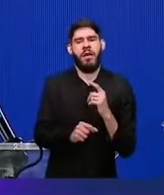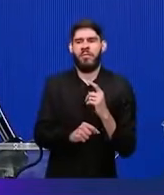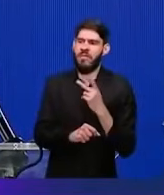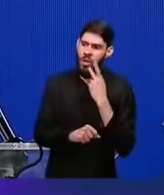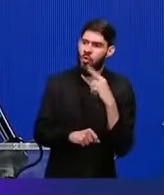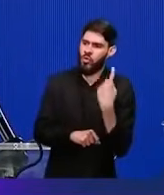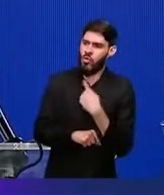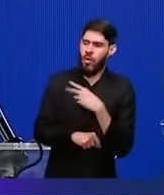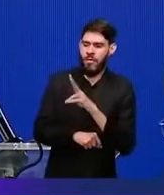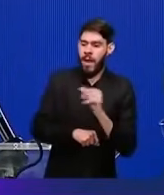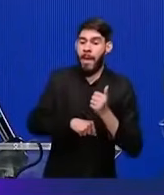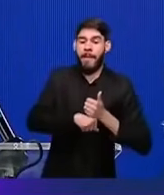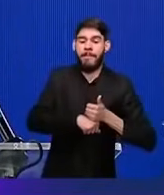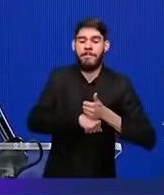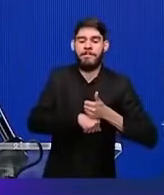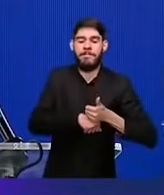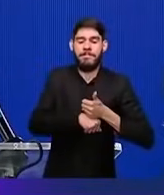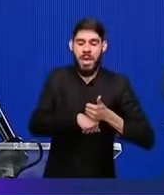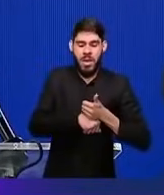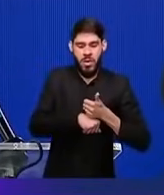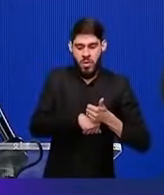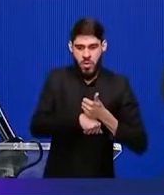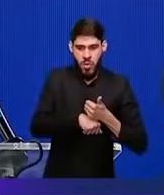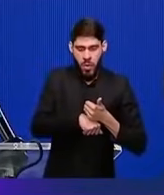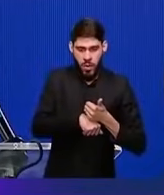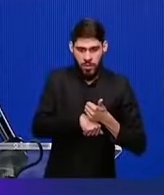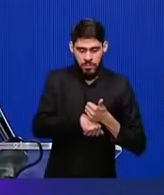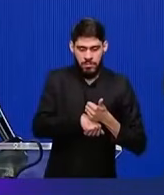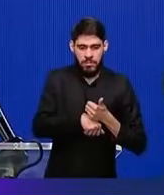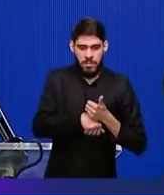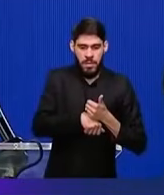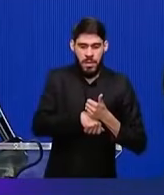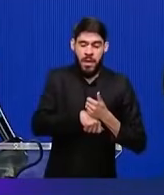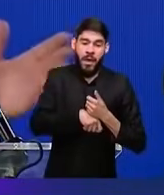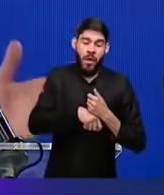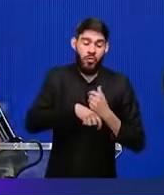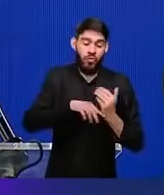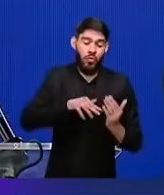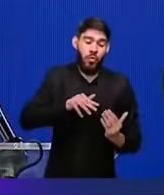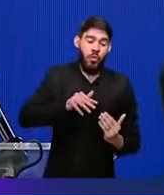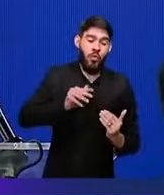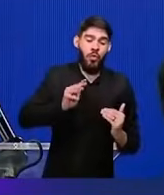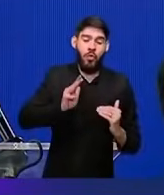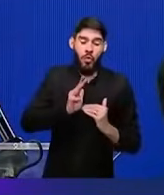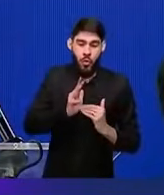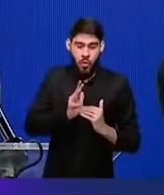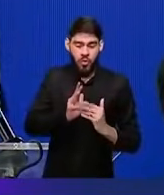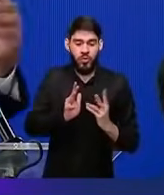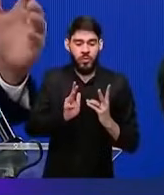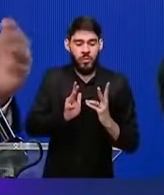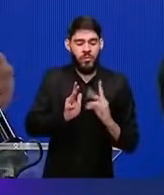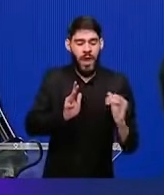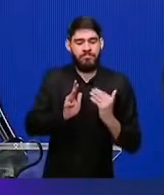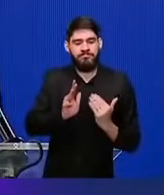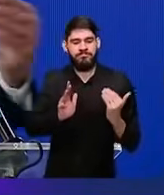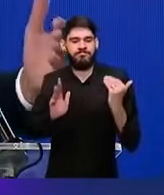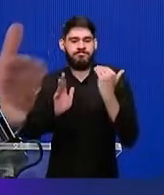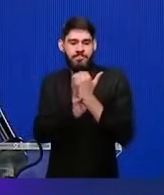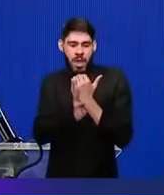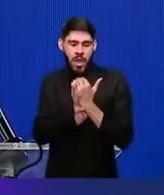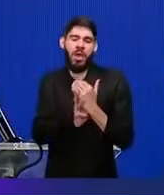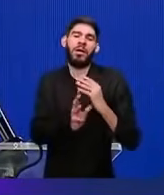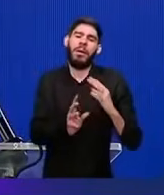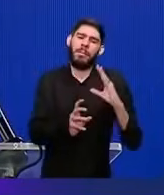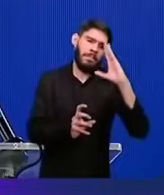melhor. Então nós vamos sair da lanterninha e vamos pular muitos degraus. E eu acho que nós vamos poder estar entre os